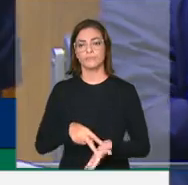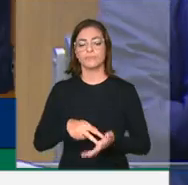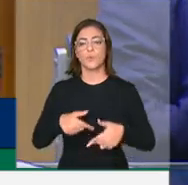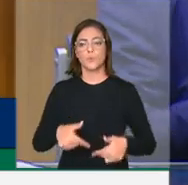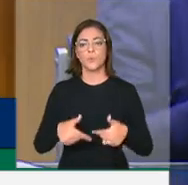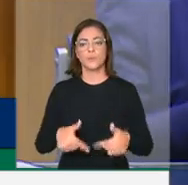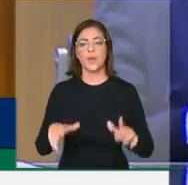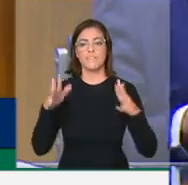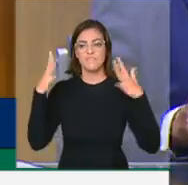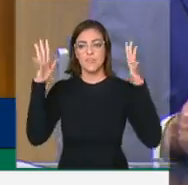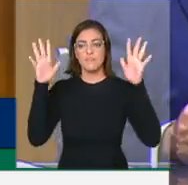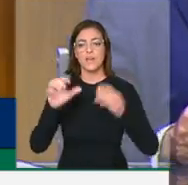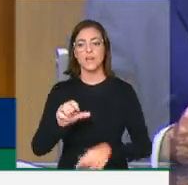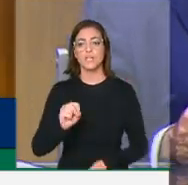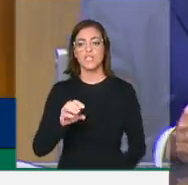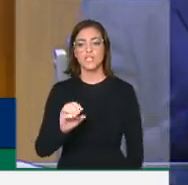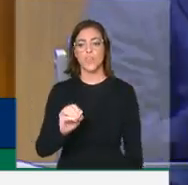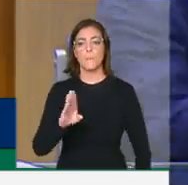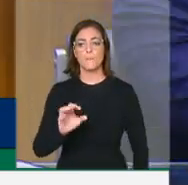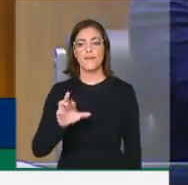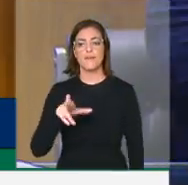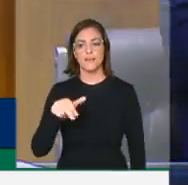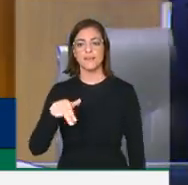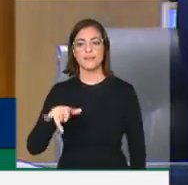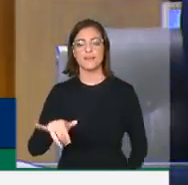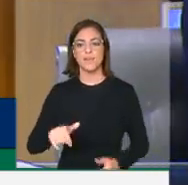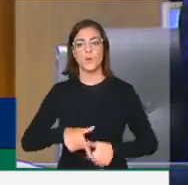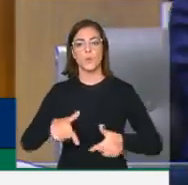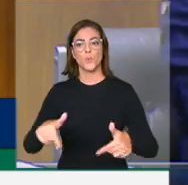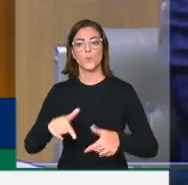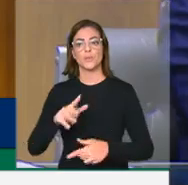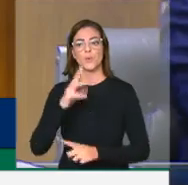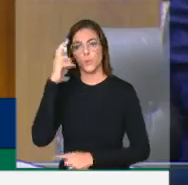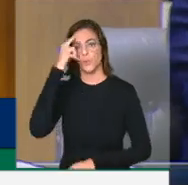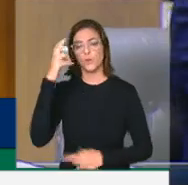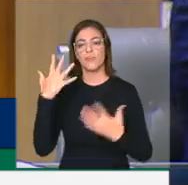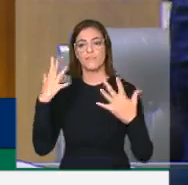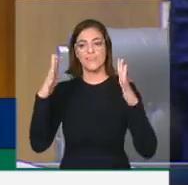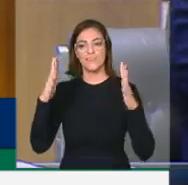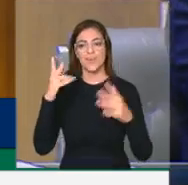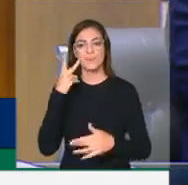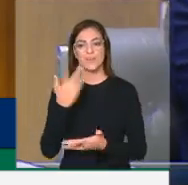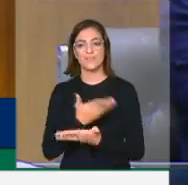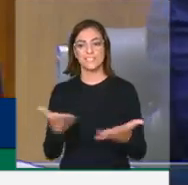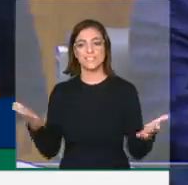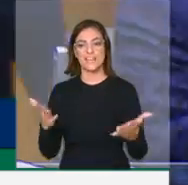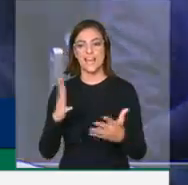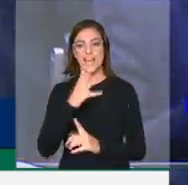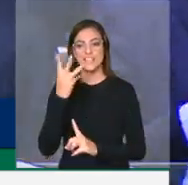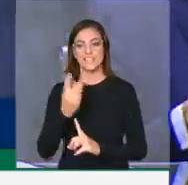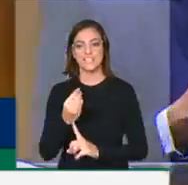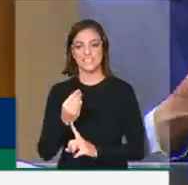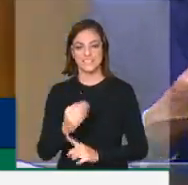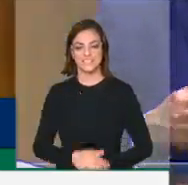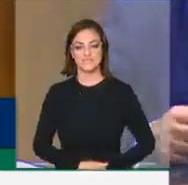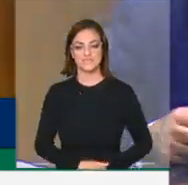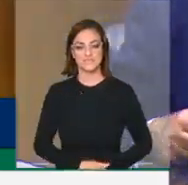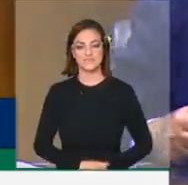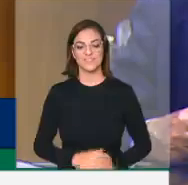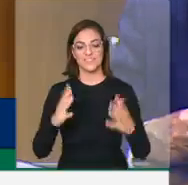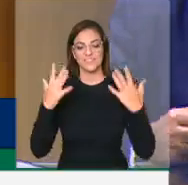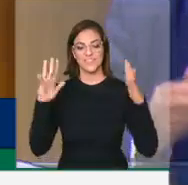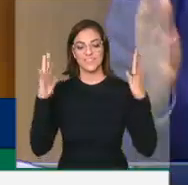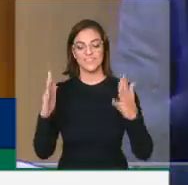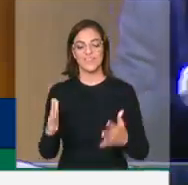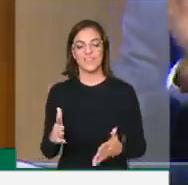Um viva para a soberania da cultura brasileira. Um viva para todos vocês, artistas, produtores. Um